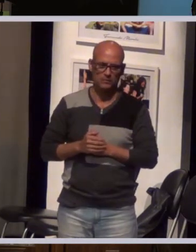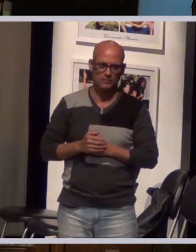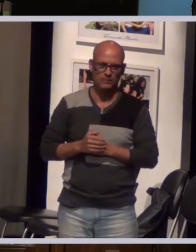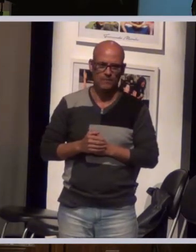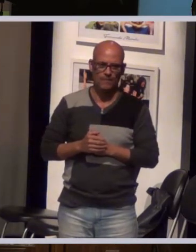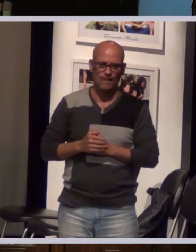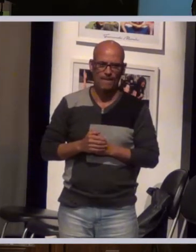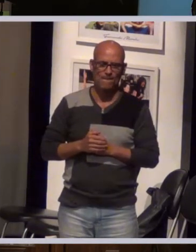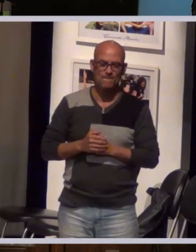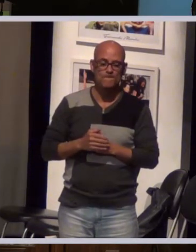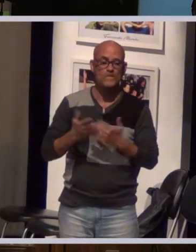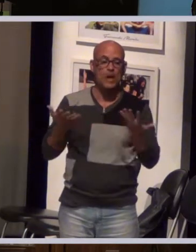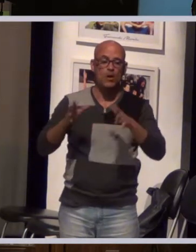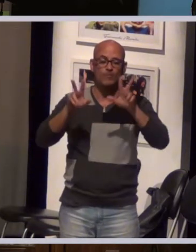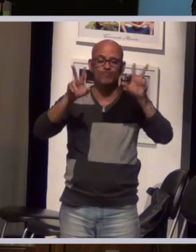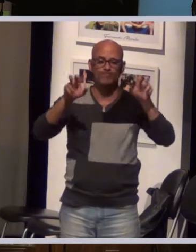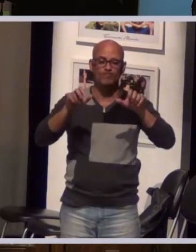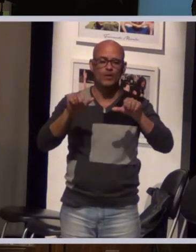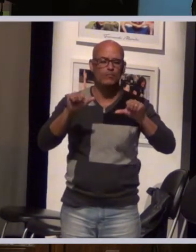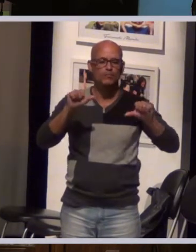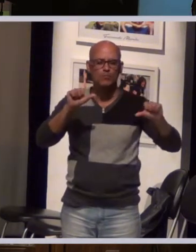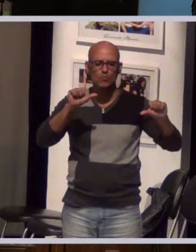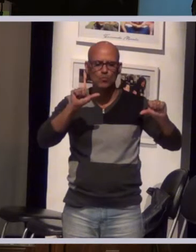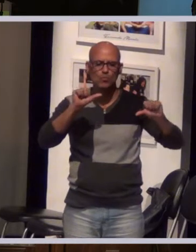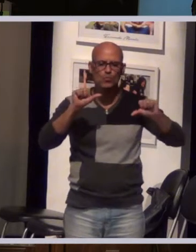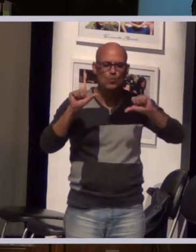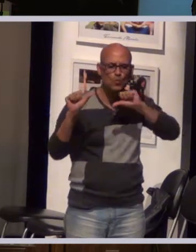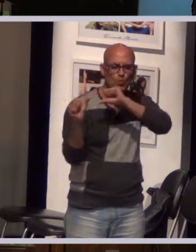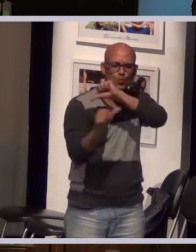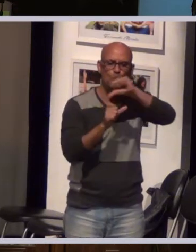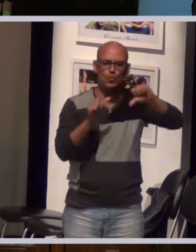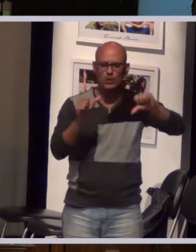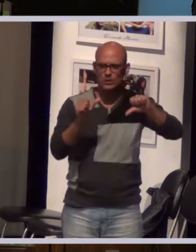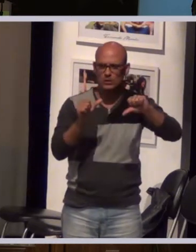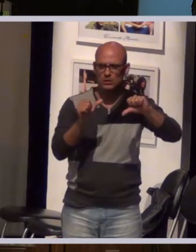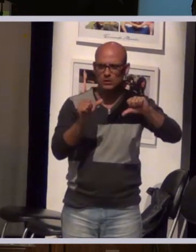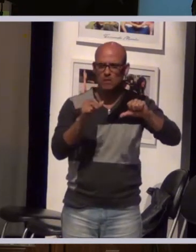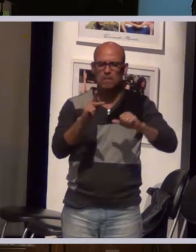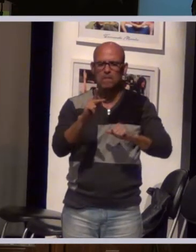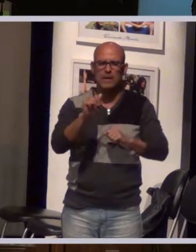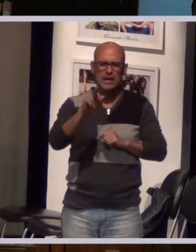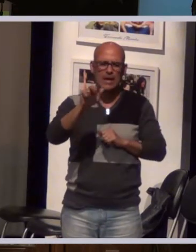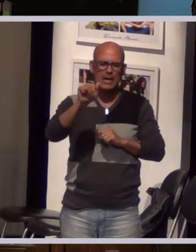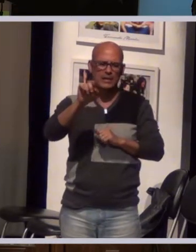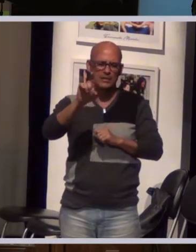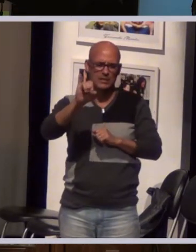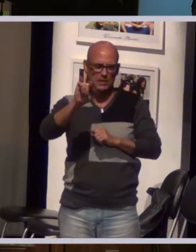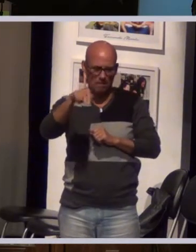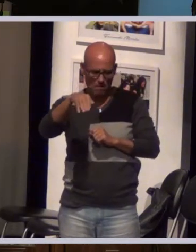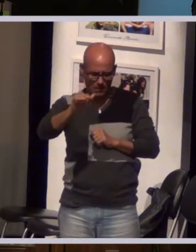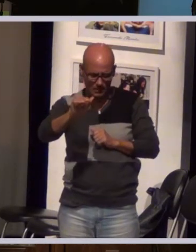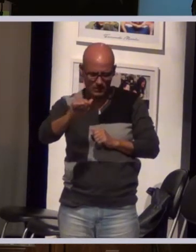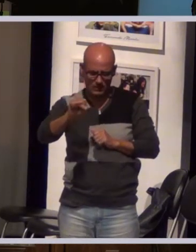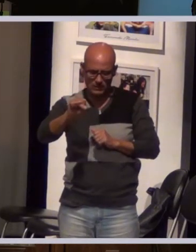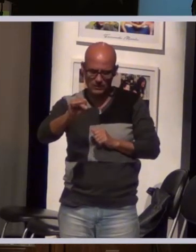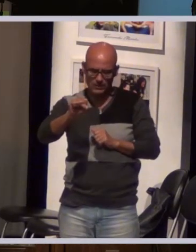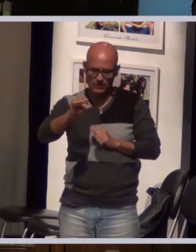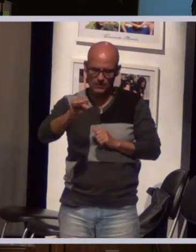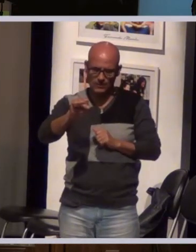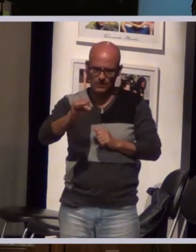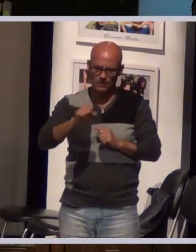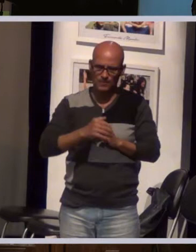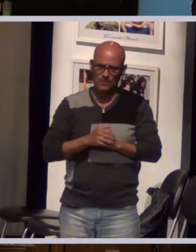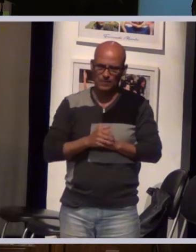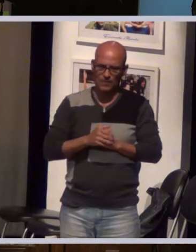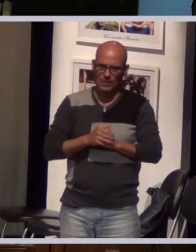Agora, a questão da mudança de paradigma. A proposta da educação inclusiva nunca foi apenas manter alunos com